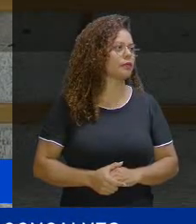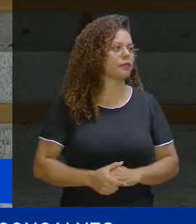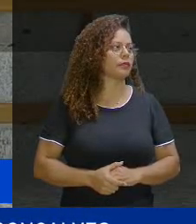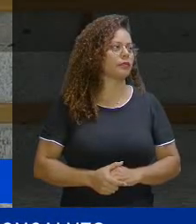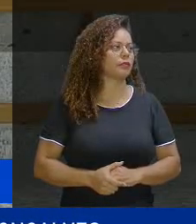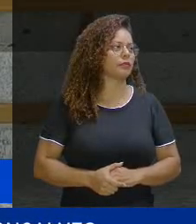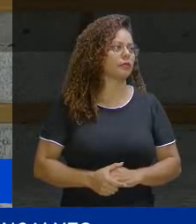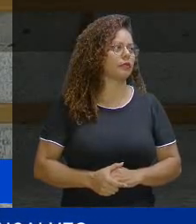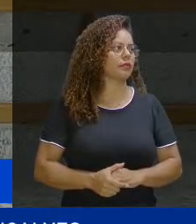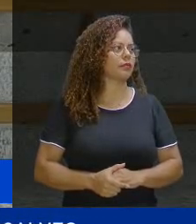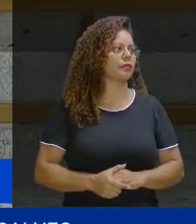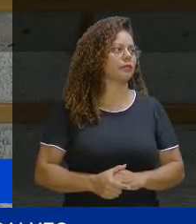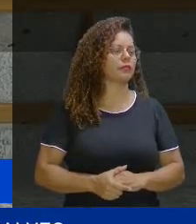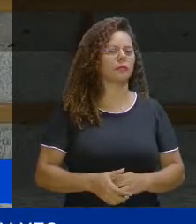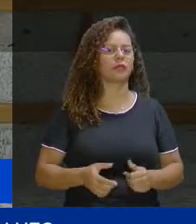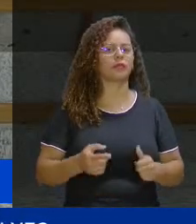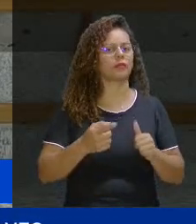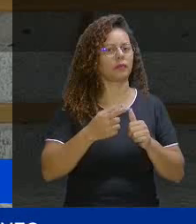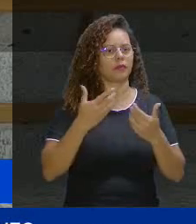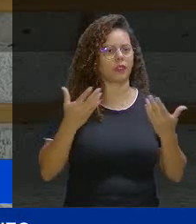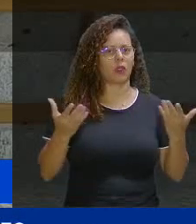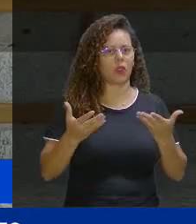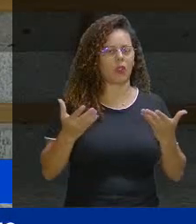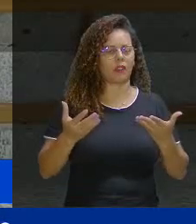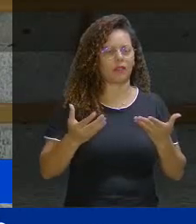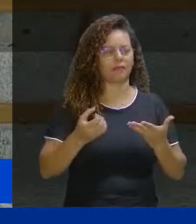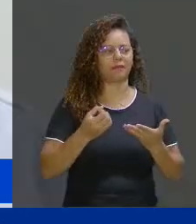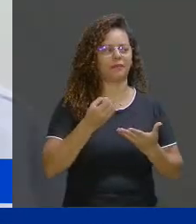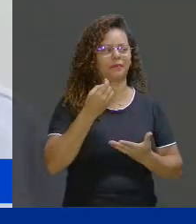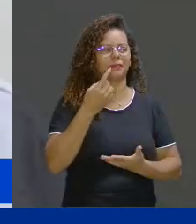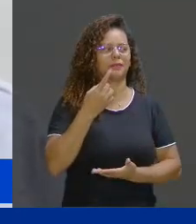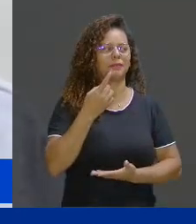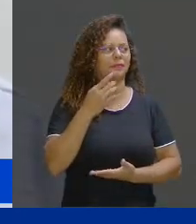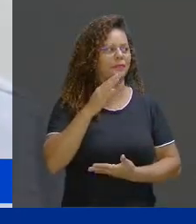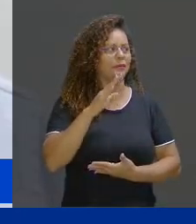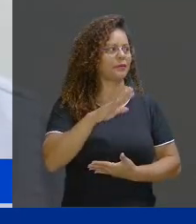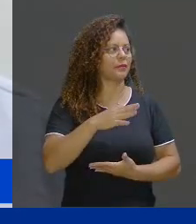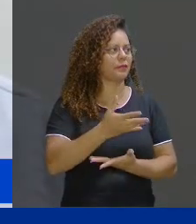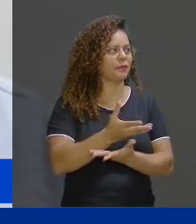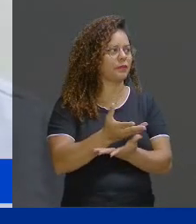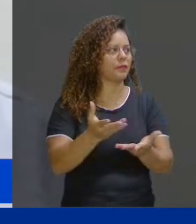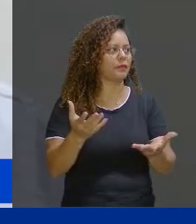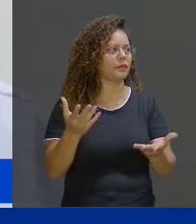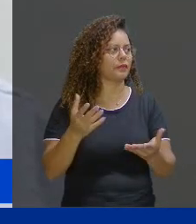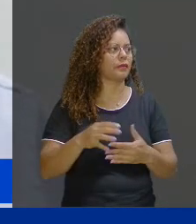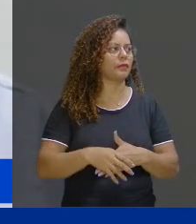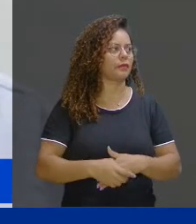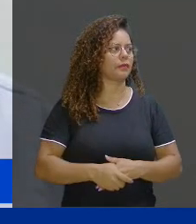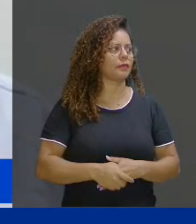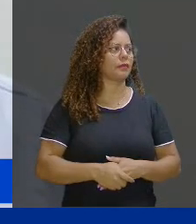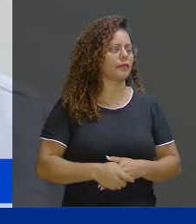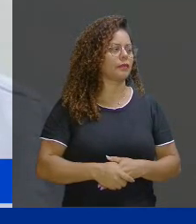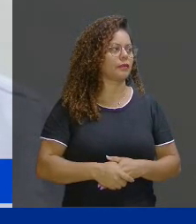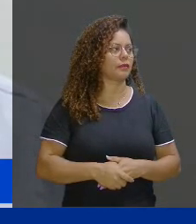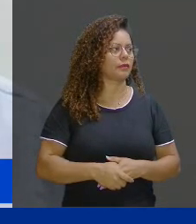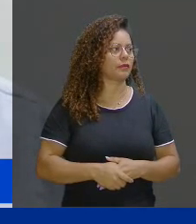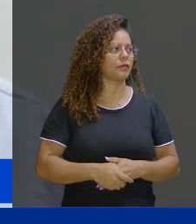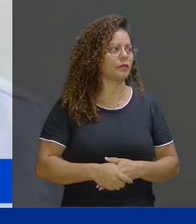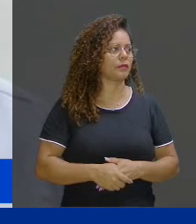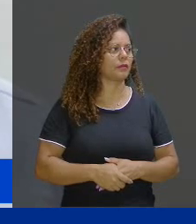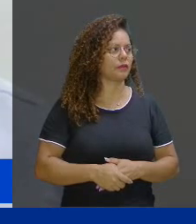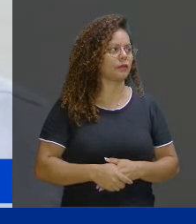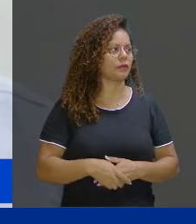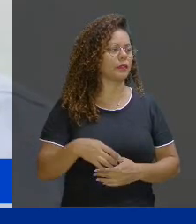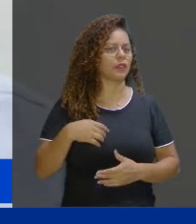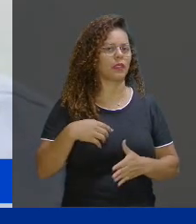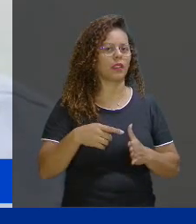Primeiramente, bom dia, excelentíssimo senhor presidente, eminentes pares, a doutora procuradora... Em ambiente virtual, advogado João Vitor das Neves. Ele